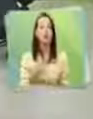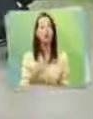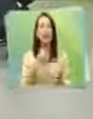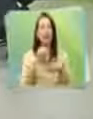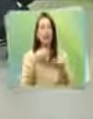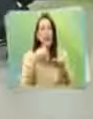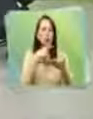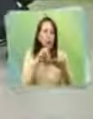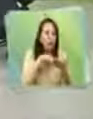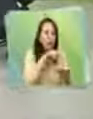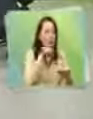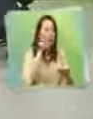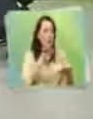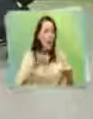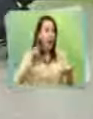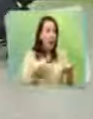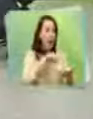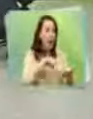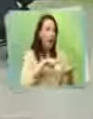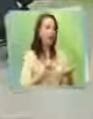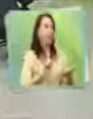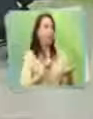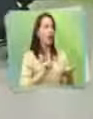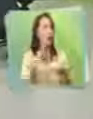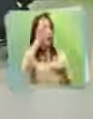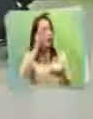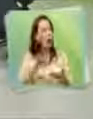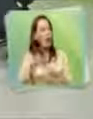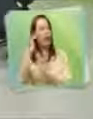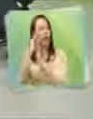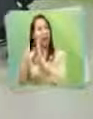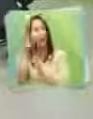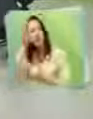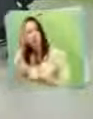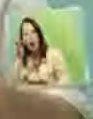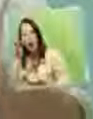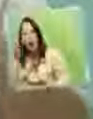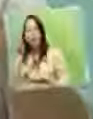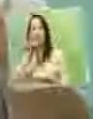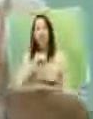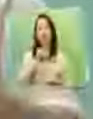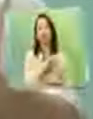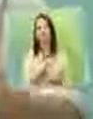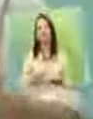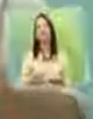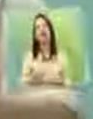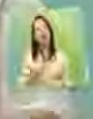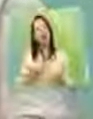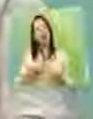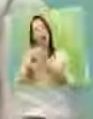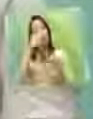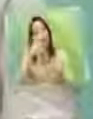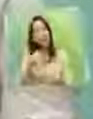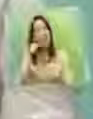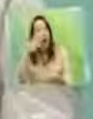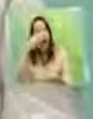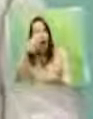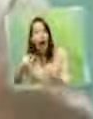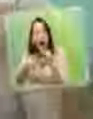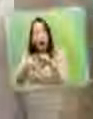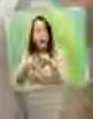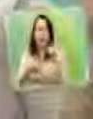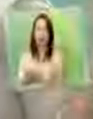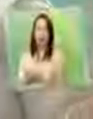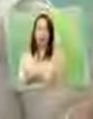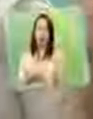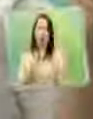dúvida em alguma alternativa? Volta ao texto, vê se não está presente lá no texto. Uhum. Né? Eu acho que essa atenção ao texto, na prova de história, ela é muito importante.